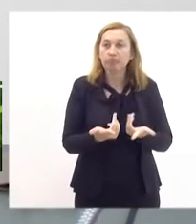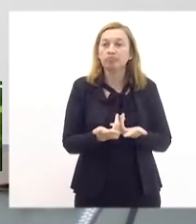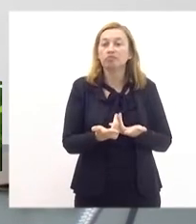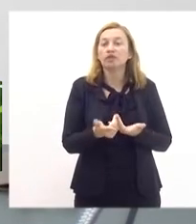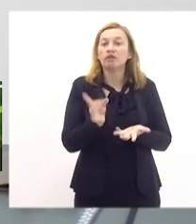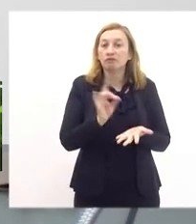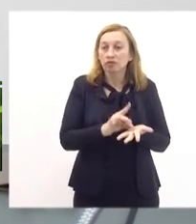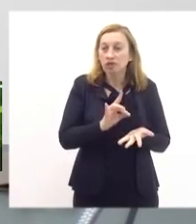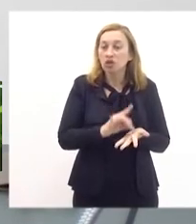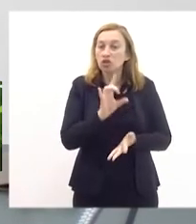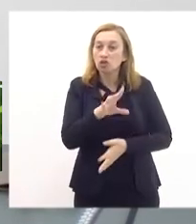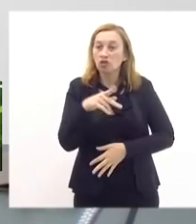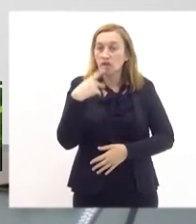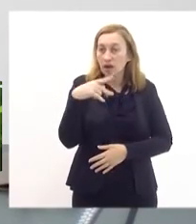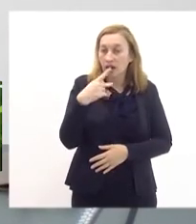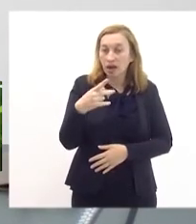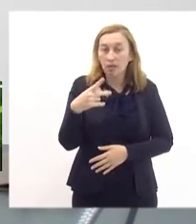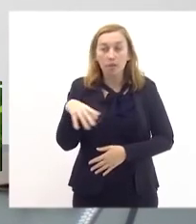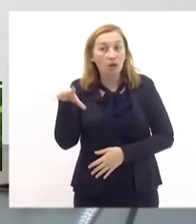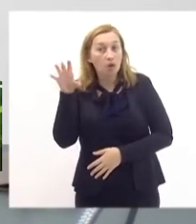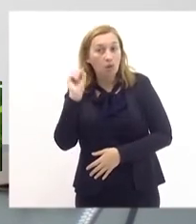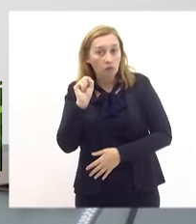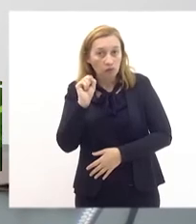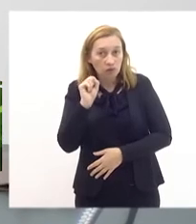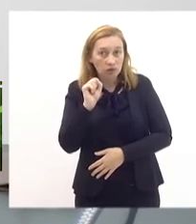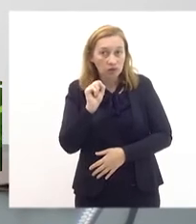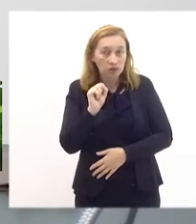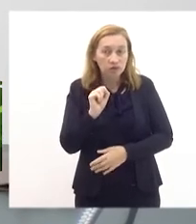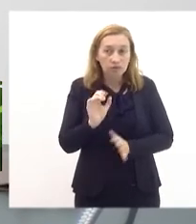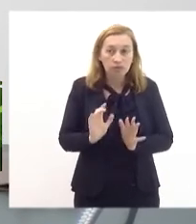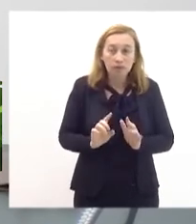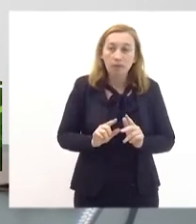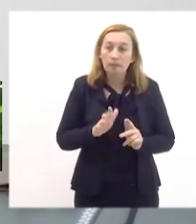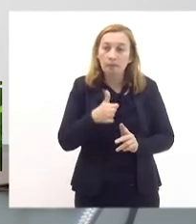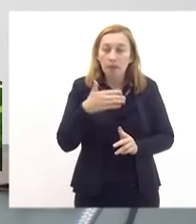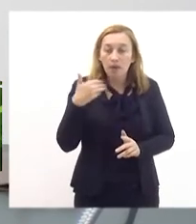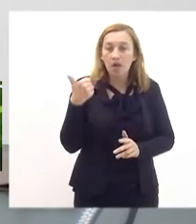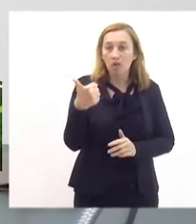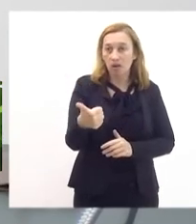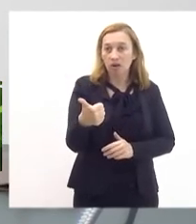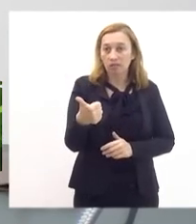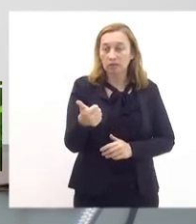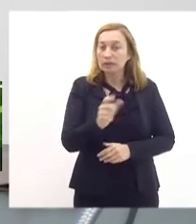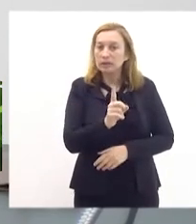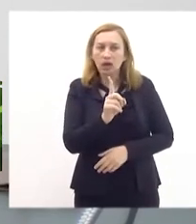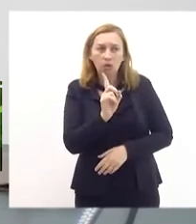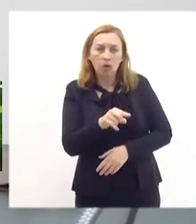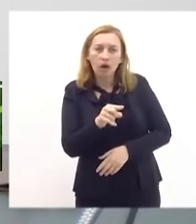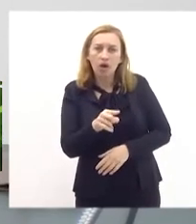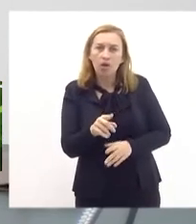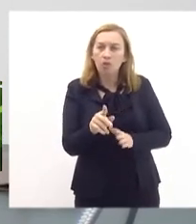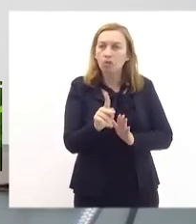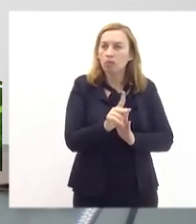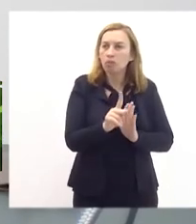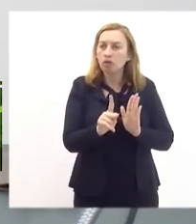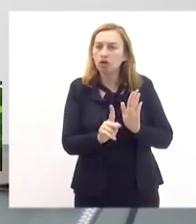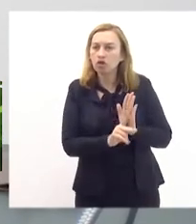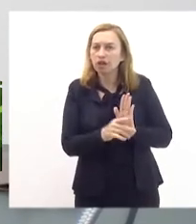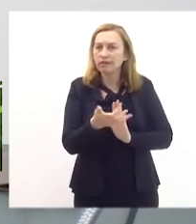só dizer que a gente está aqui para ouvir e para aperfeiçoar, né? Não é um projeto que quer